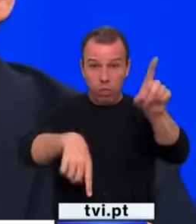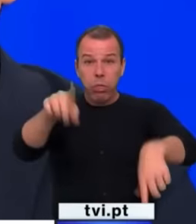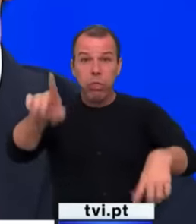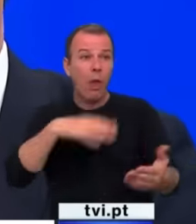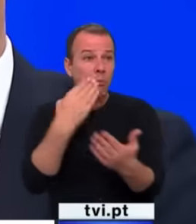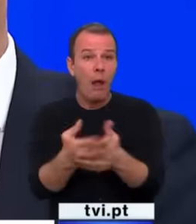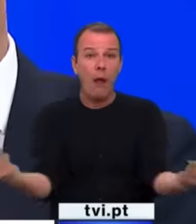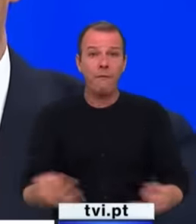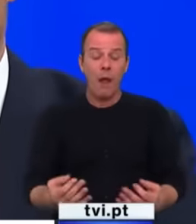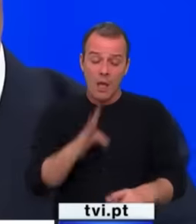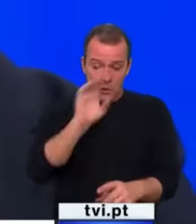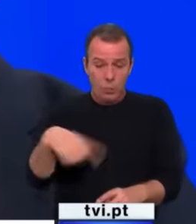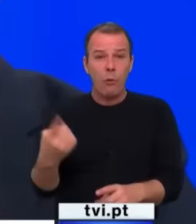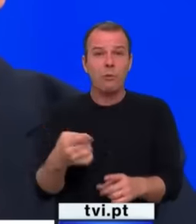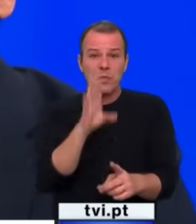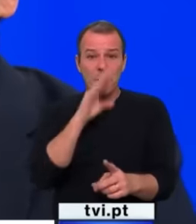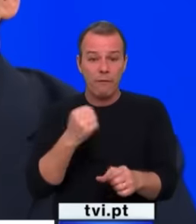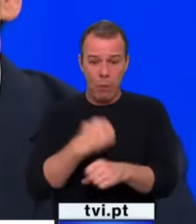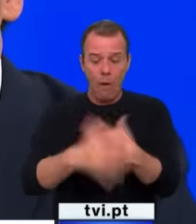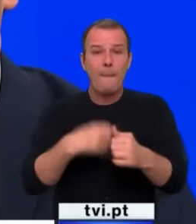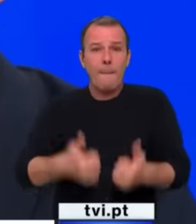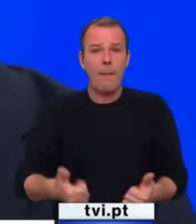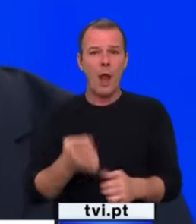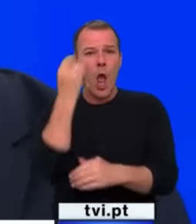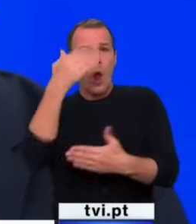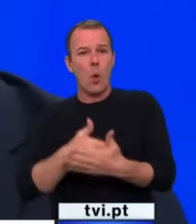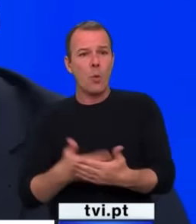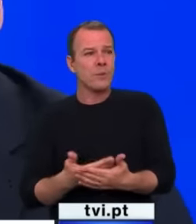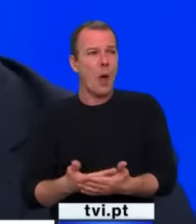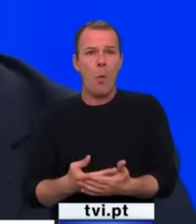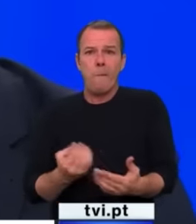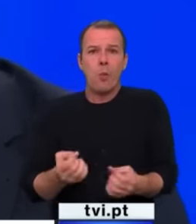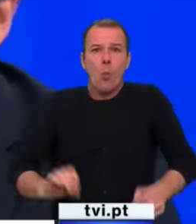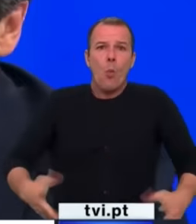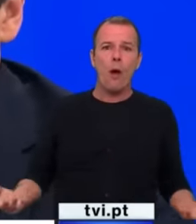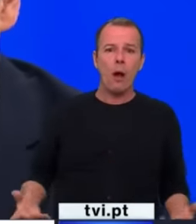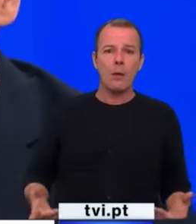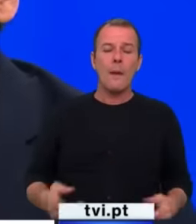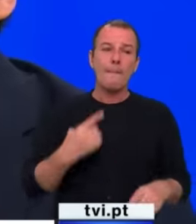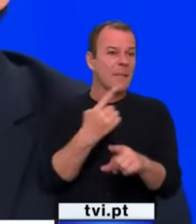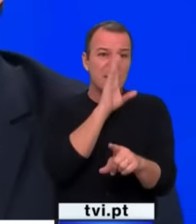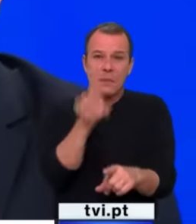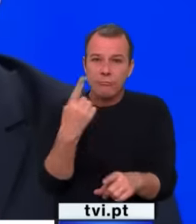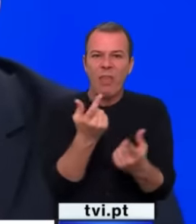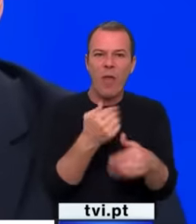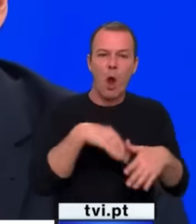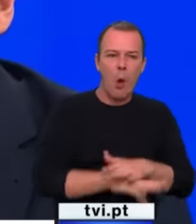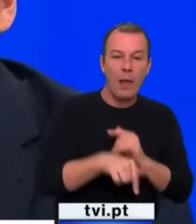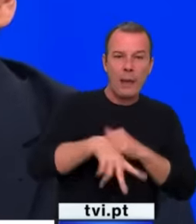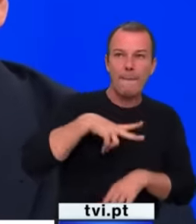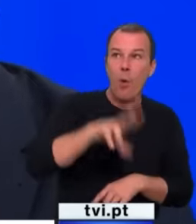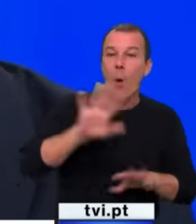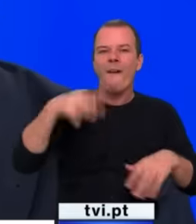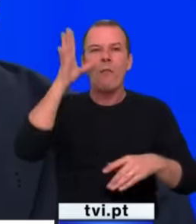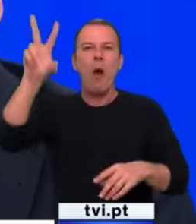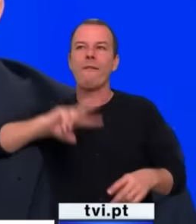não continuávamos a ter muita desta corrupção portuguesa, com o dinheiro escondido ou lá fora ou cá dentro, a continuar a usufruir dele